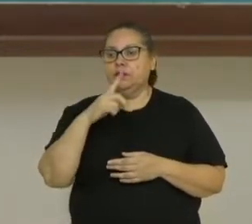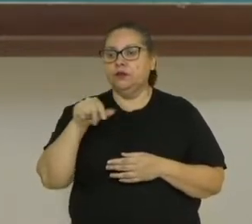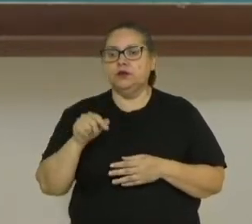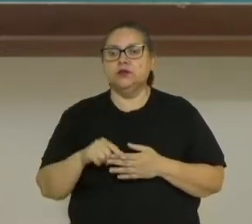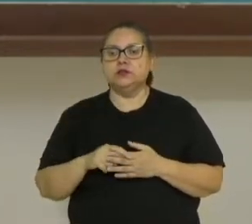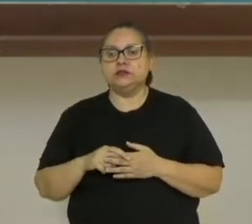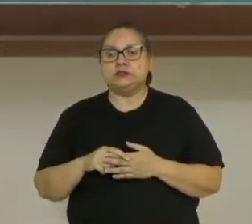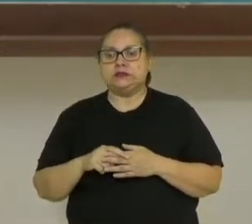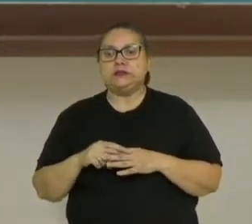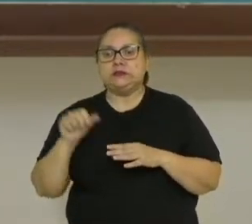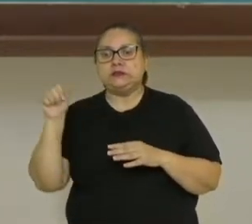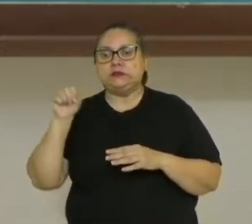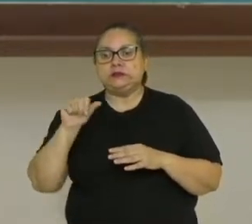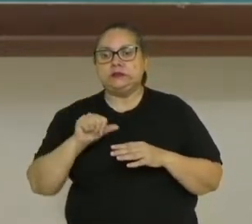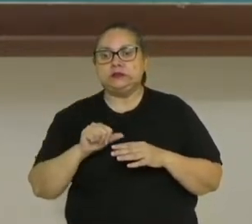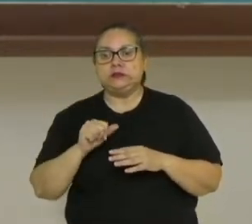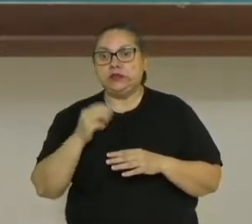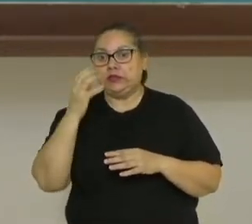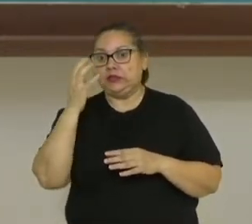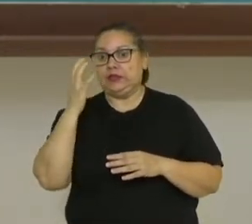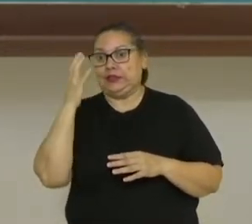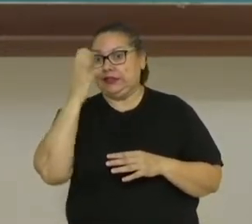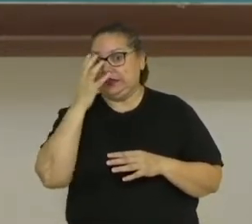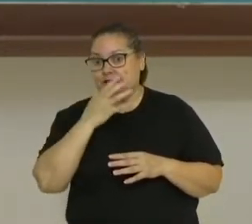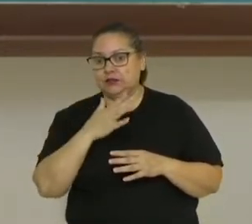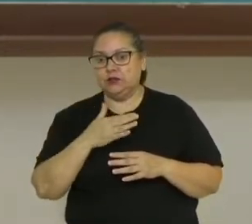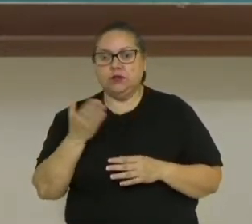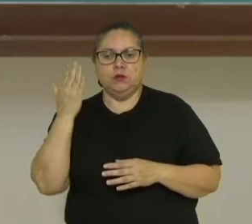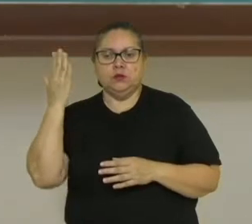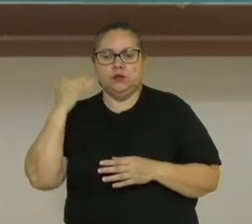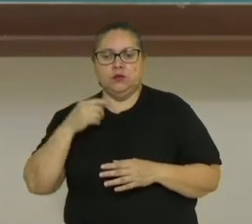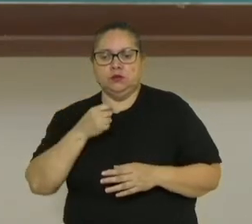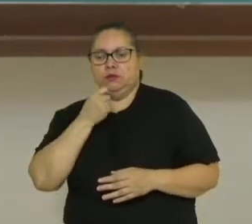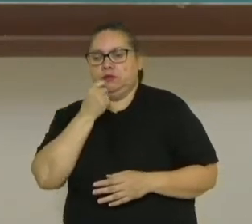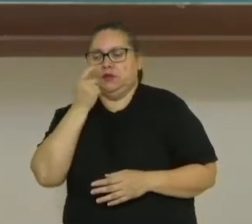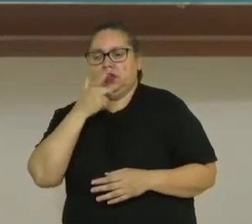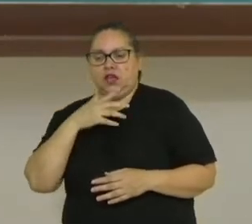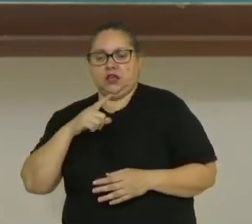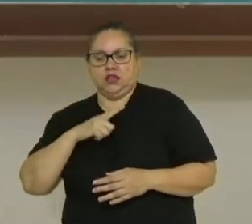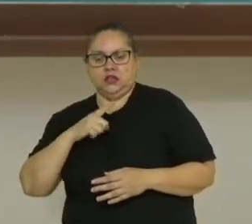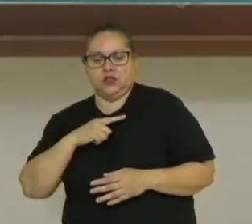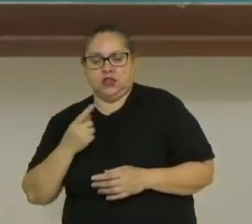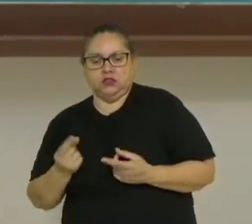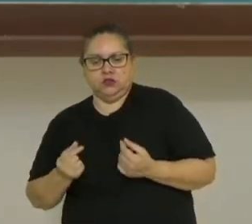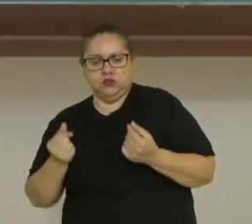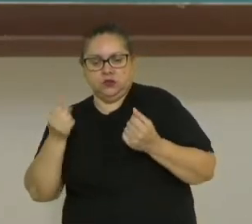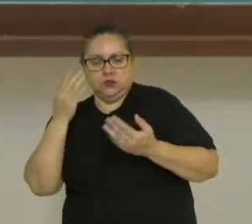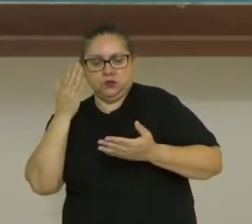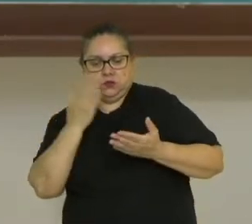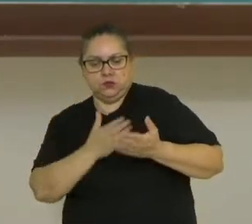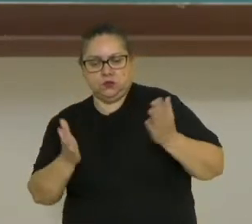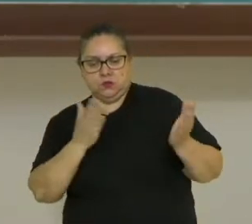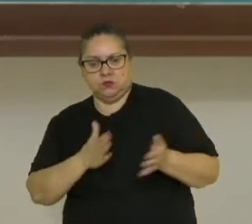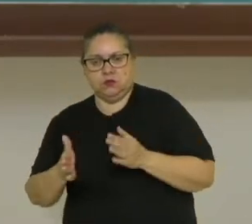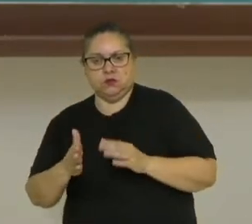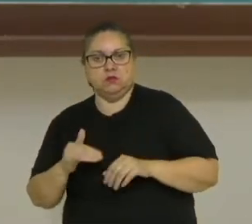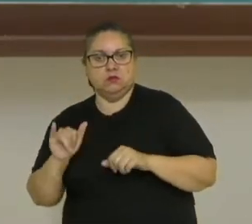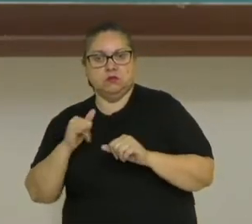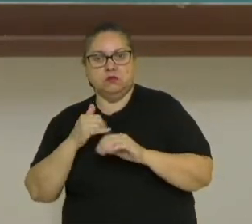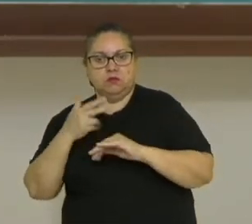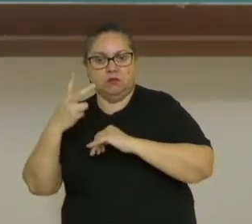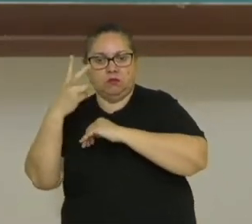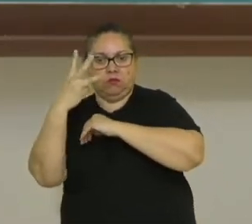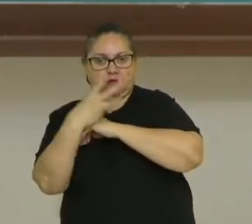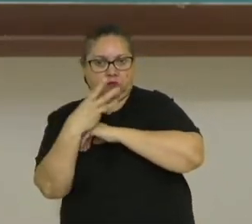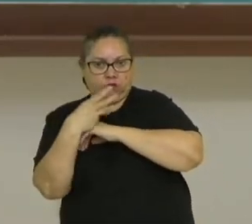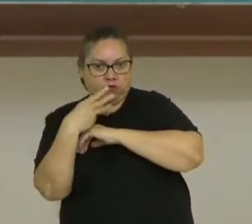geram consequências graves a essas pessoas, que no passado achavam que detinham algum meio de produção por fazerem vídeos e